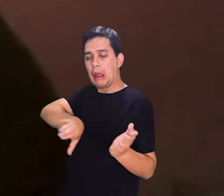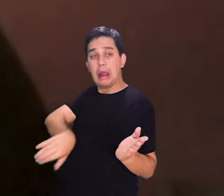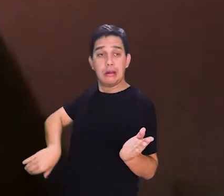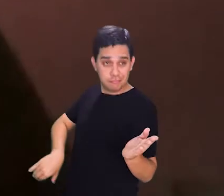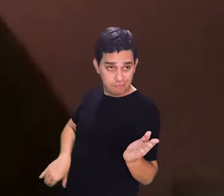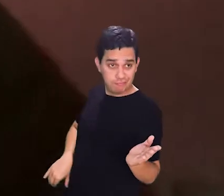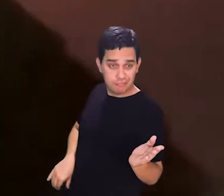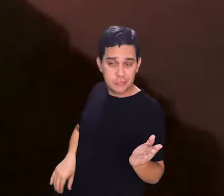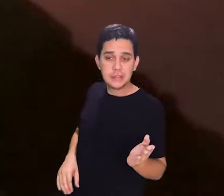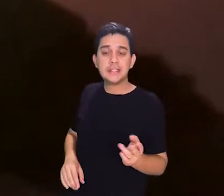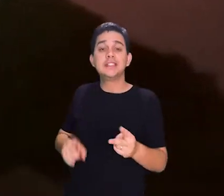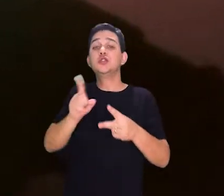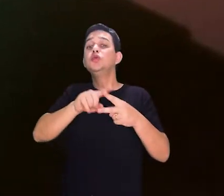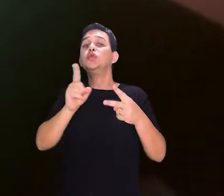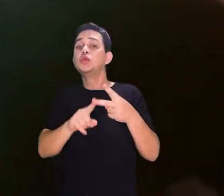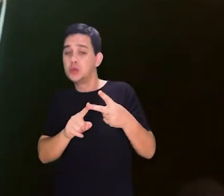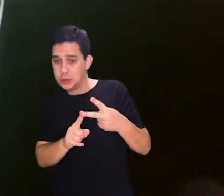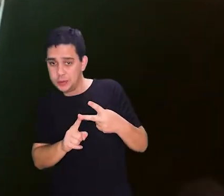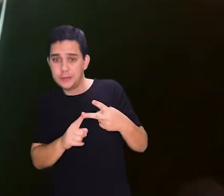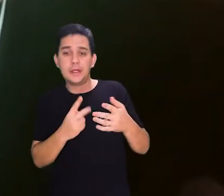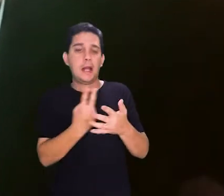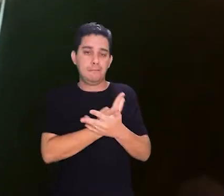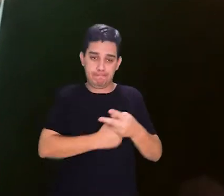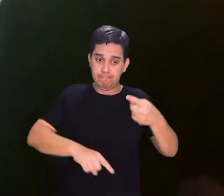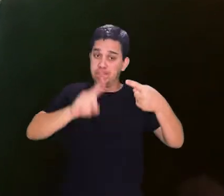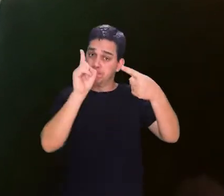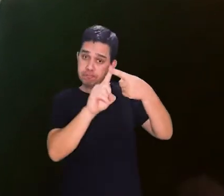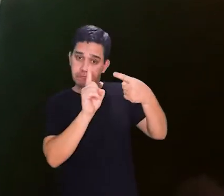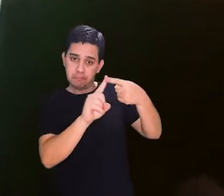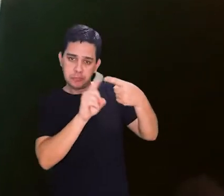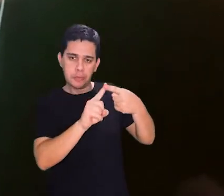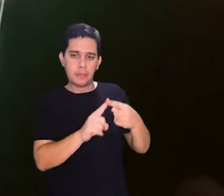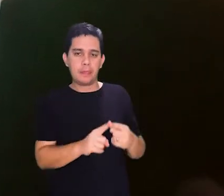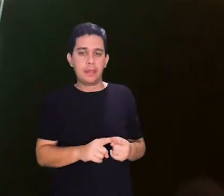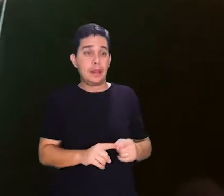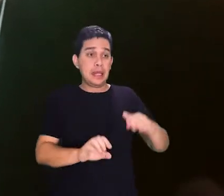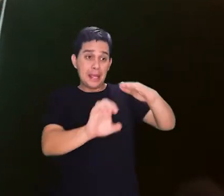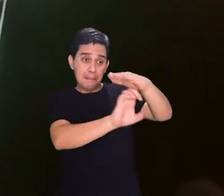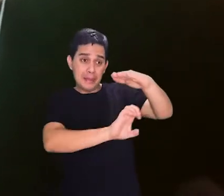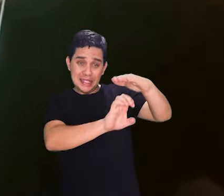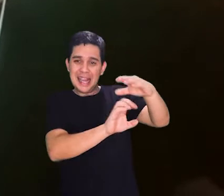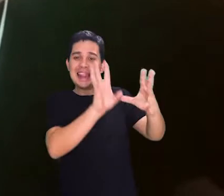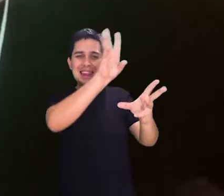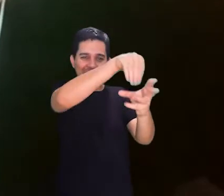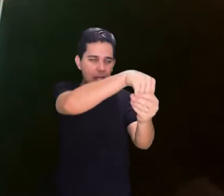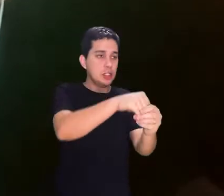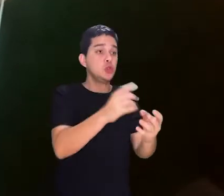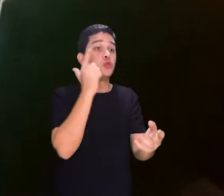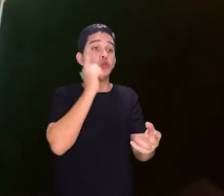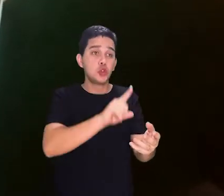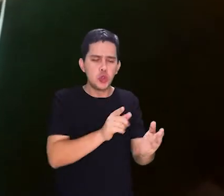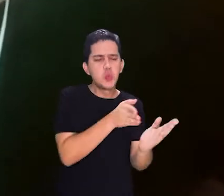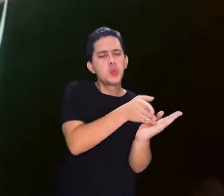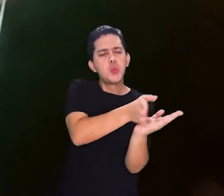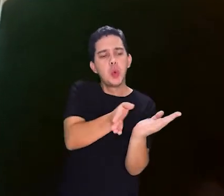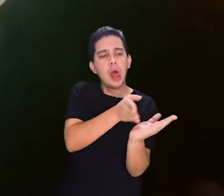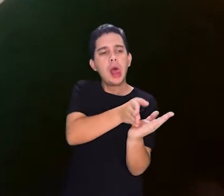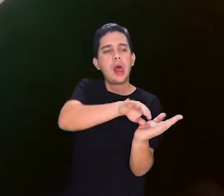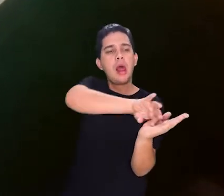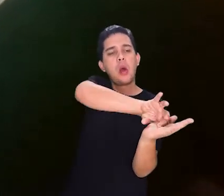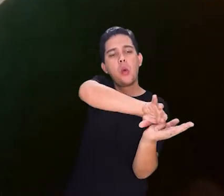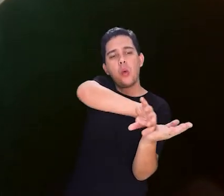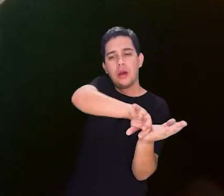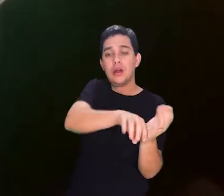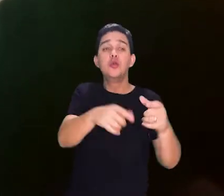Havia duas modalidades, né? Eles desviavam o furto da própria empresa, da empresa que se situava